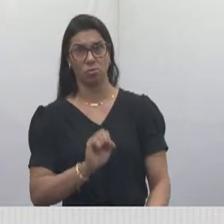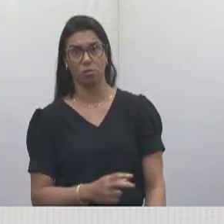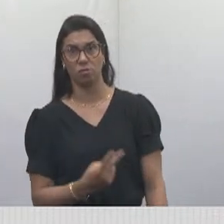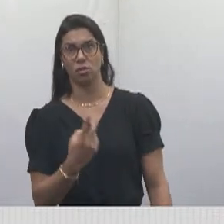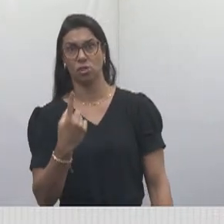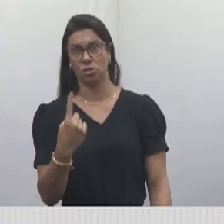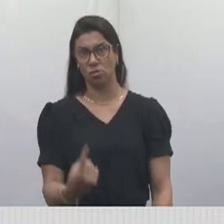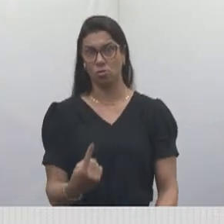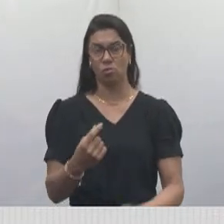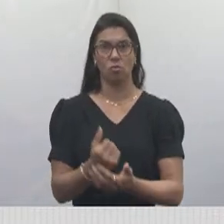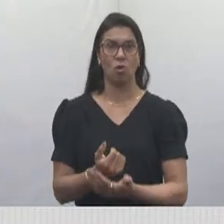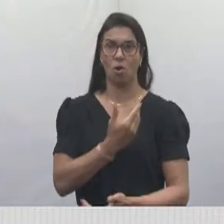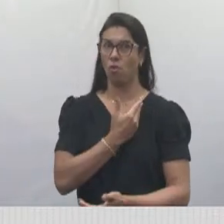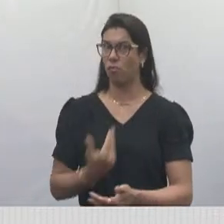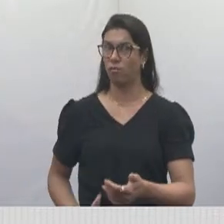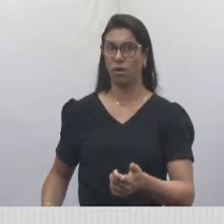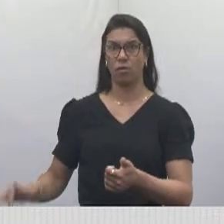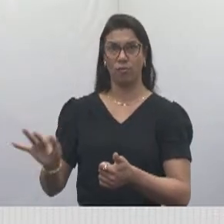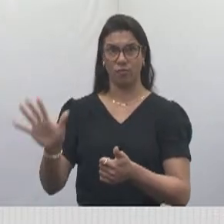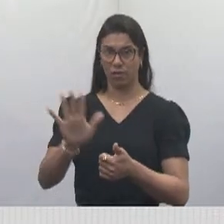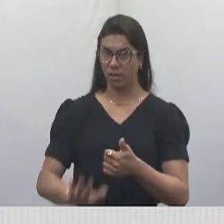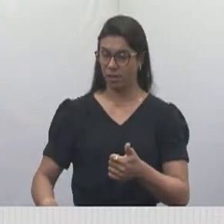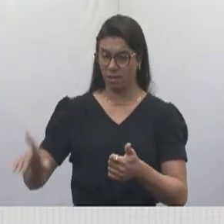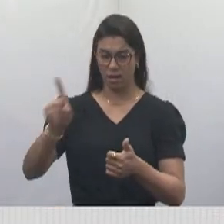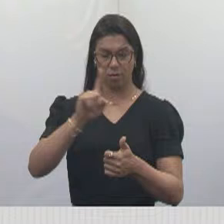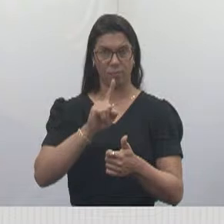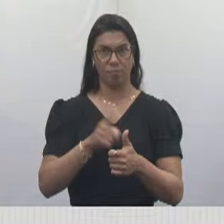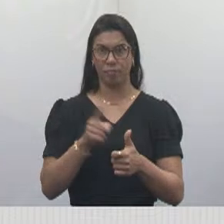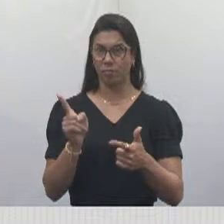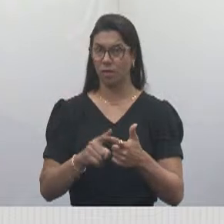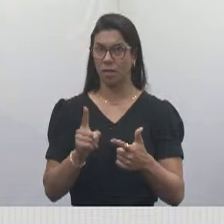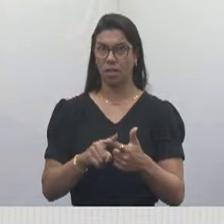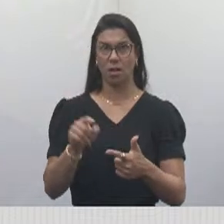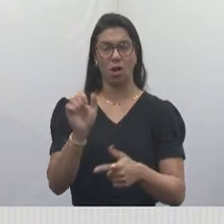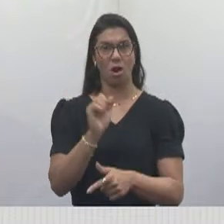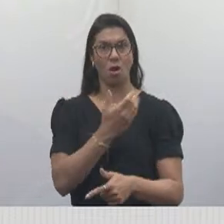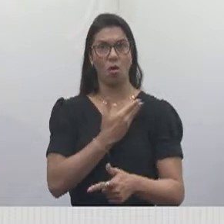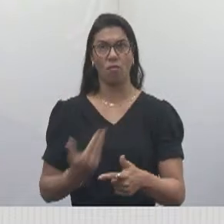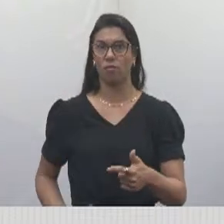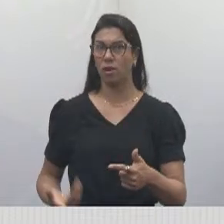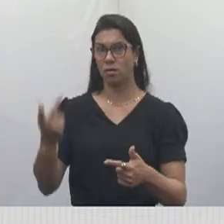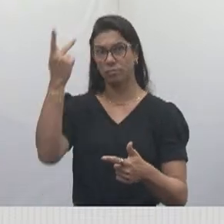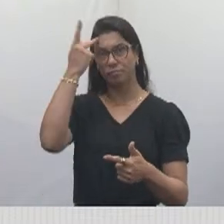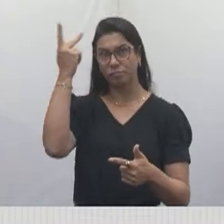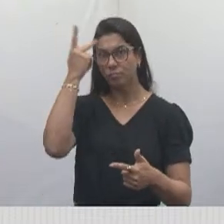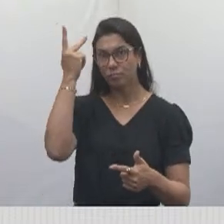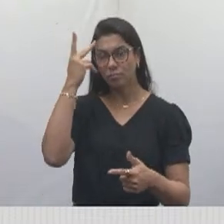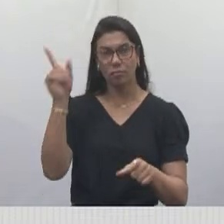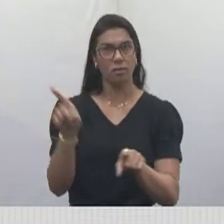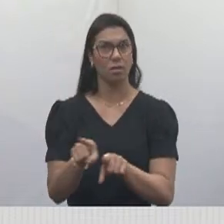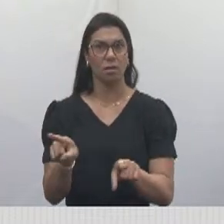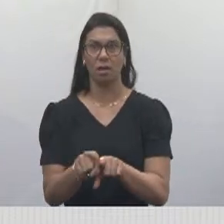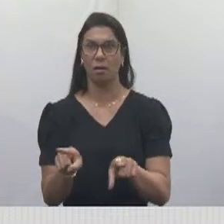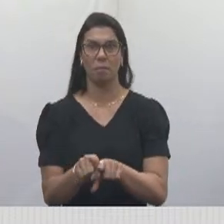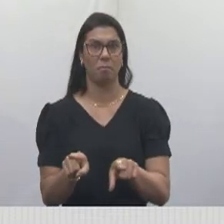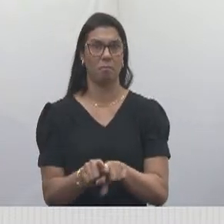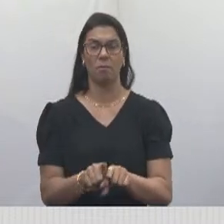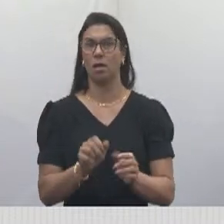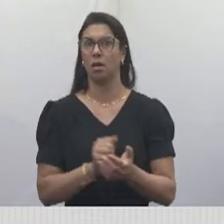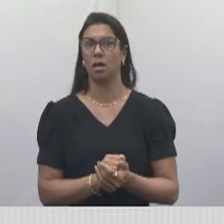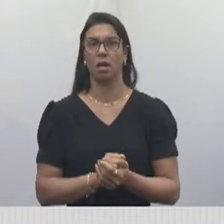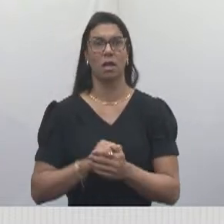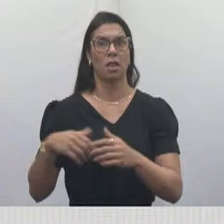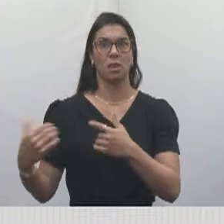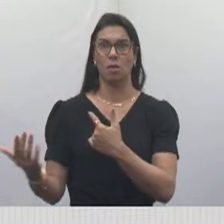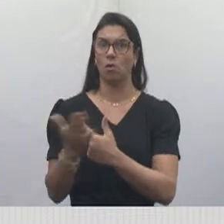federal, nem o governo estadual ajudaram o enfrentamento da Covid. Todos os municípios tiveram que arcar sozinhos com os efeitos